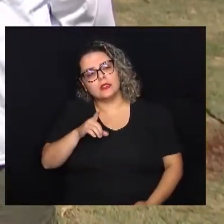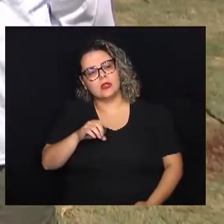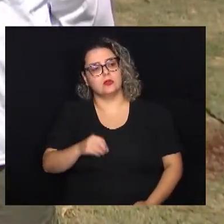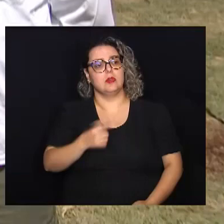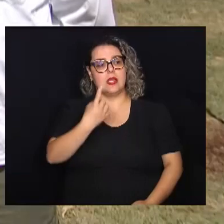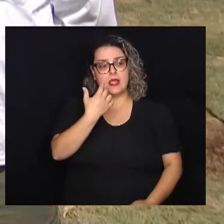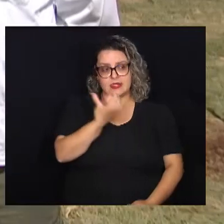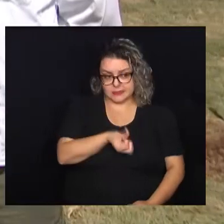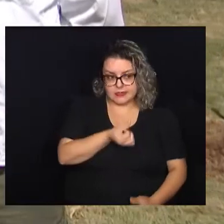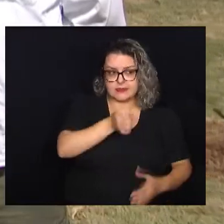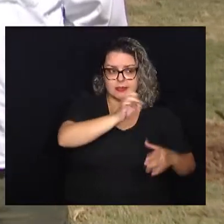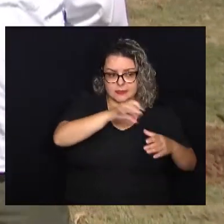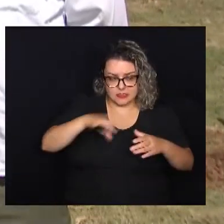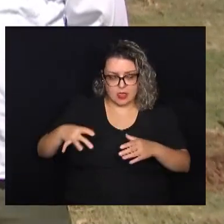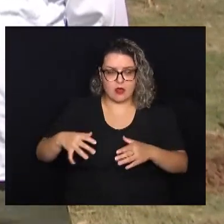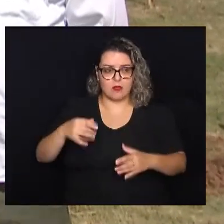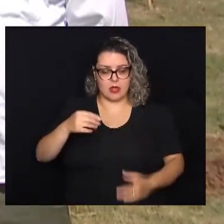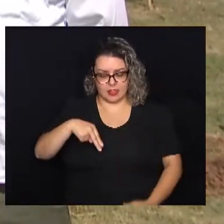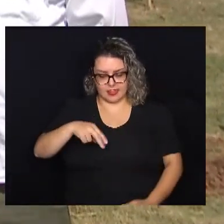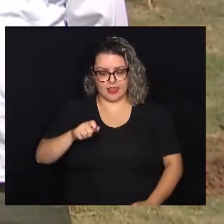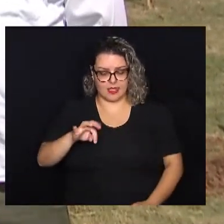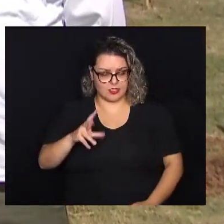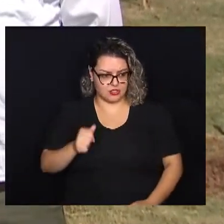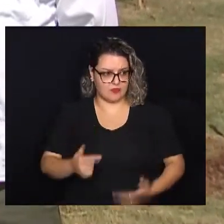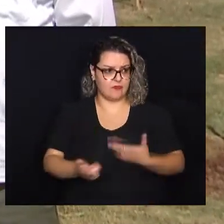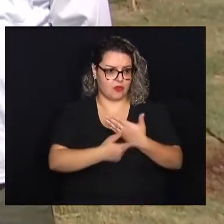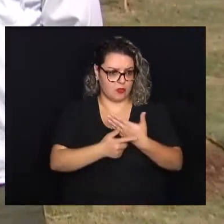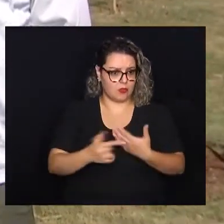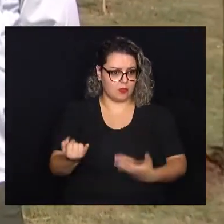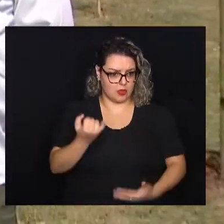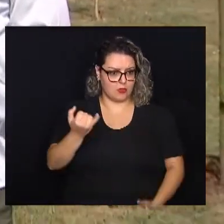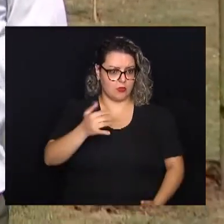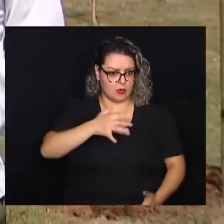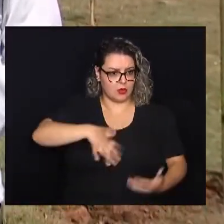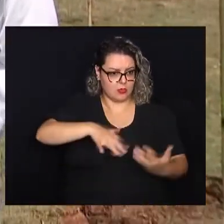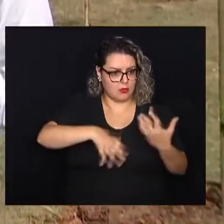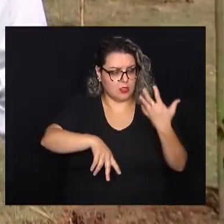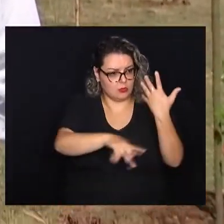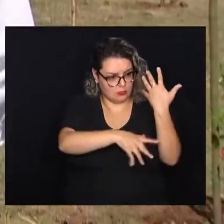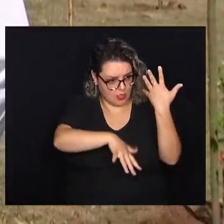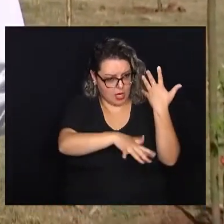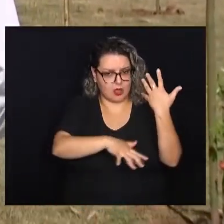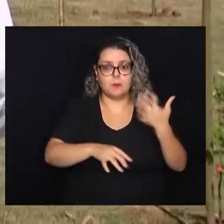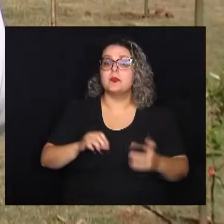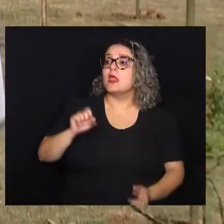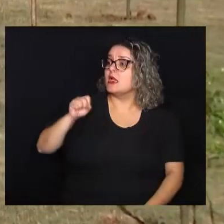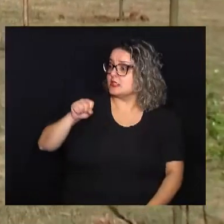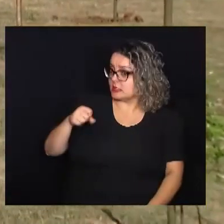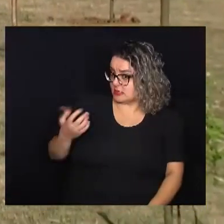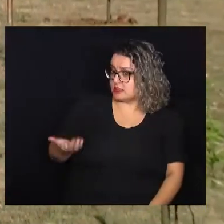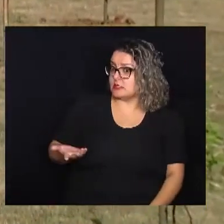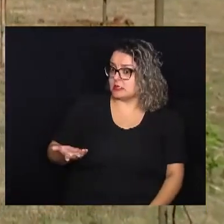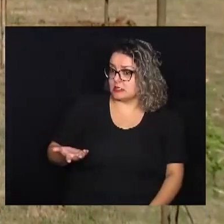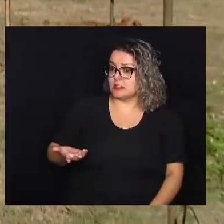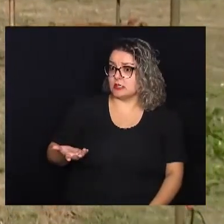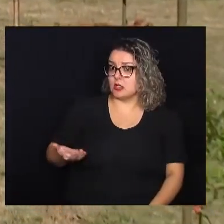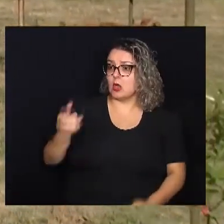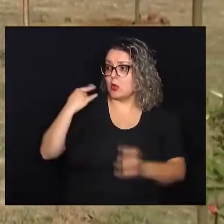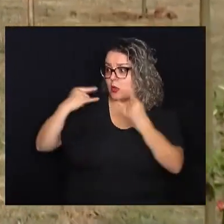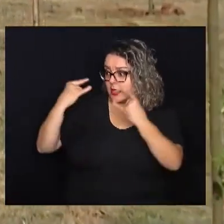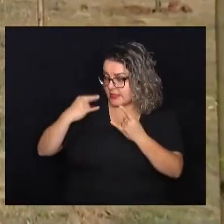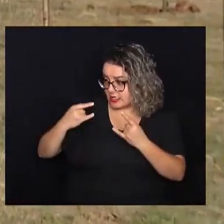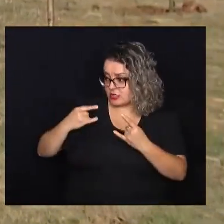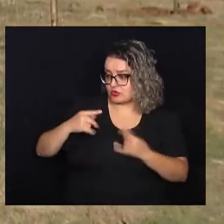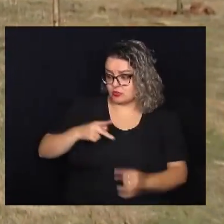árvores nativas que foram plantadas vão desempenhar um papel fundamental aqui para o parque Com certeza porque o atrativo do Parque